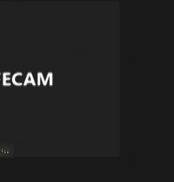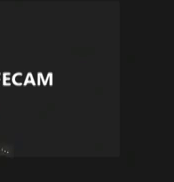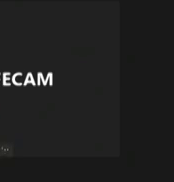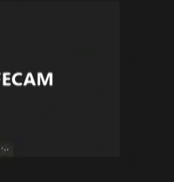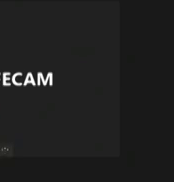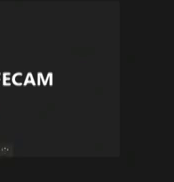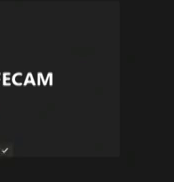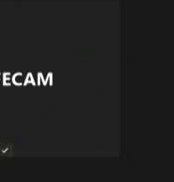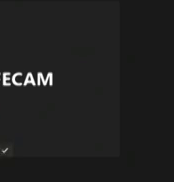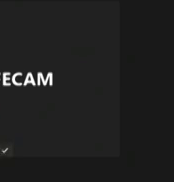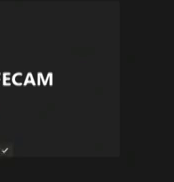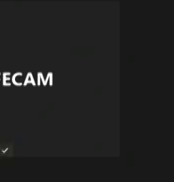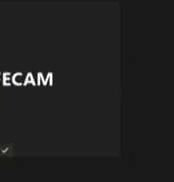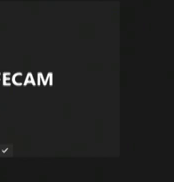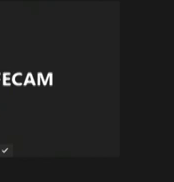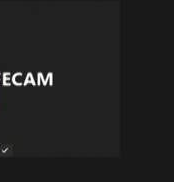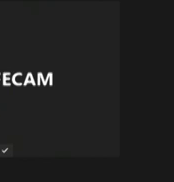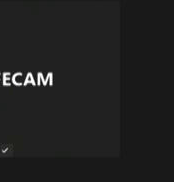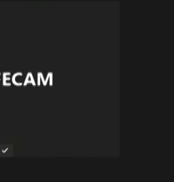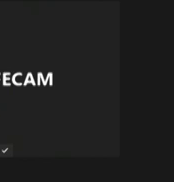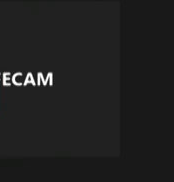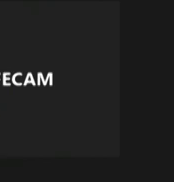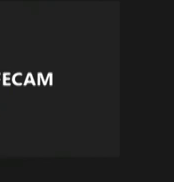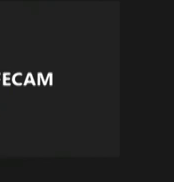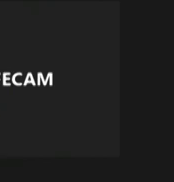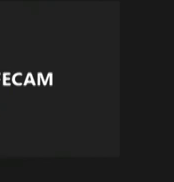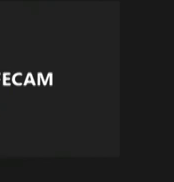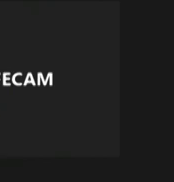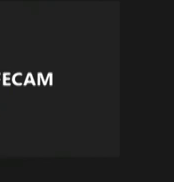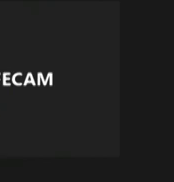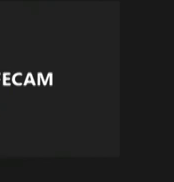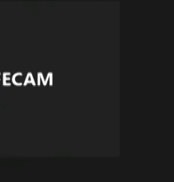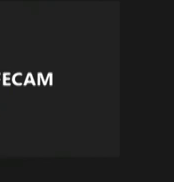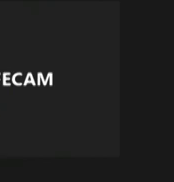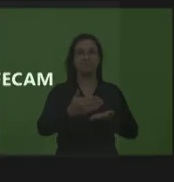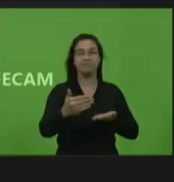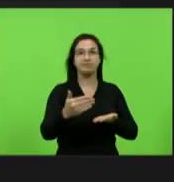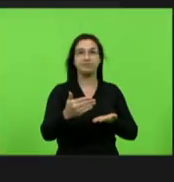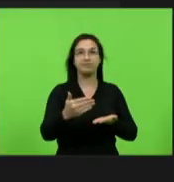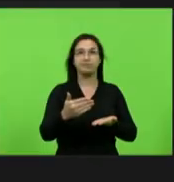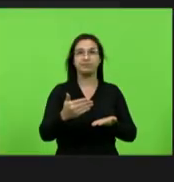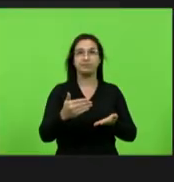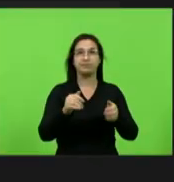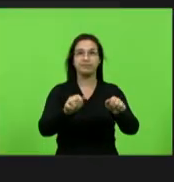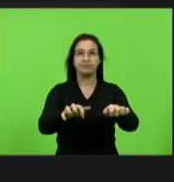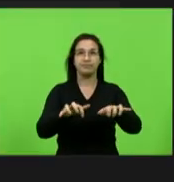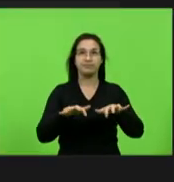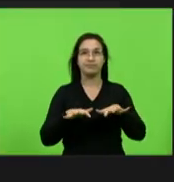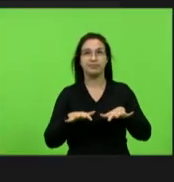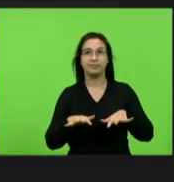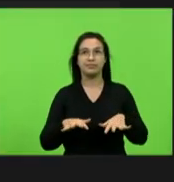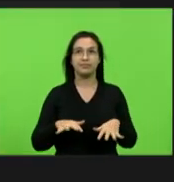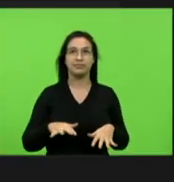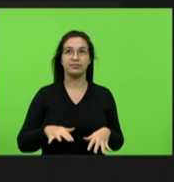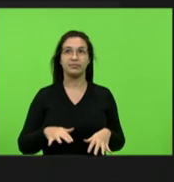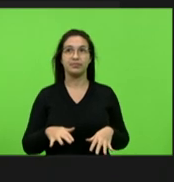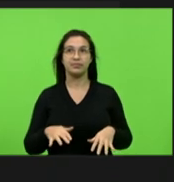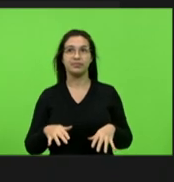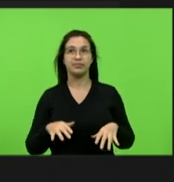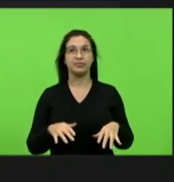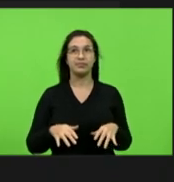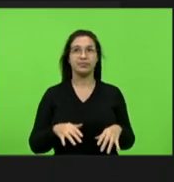Então, boa noite a todos e todas. Nós vamos dar início a esta audiência tão falada,